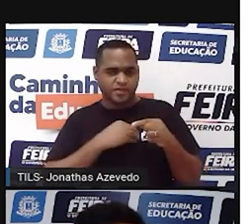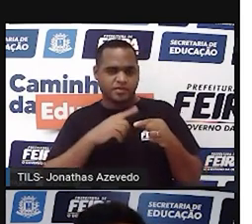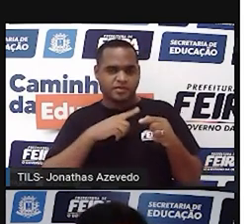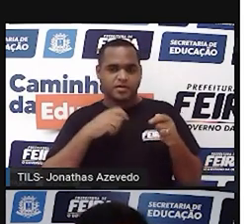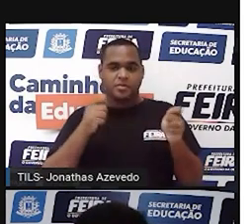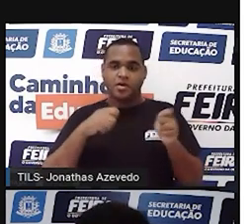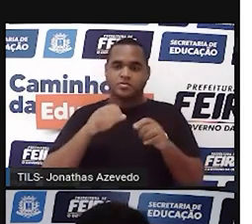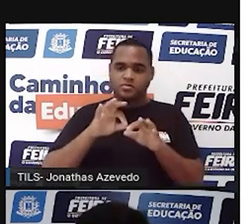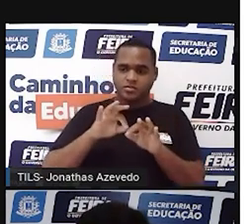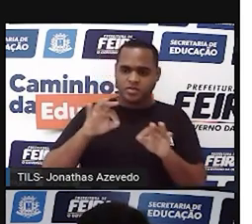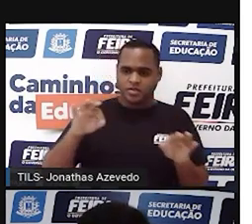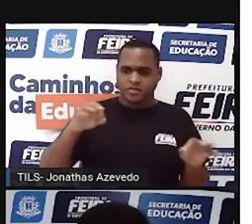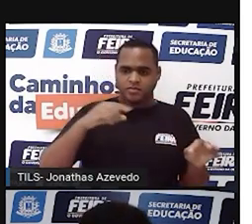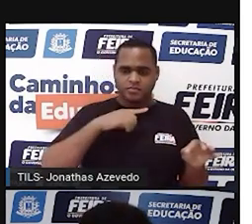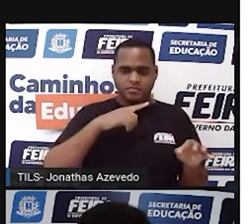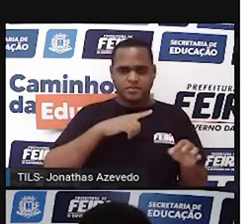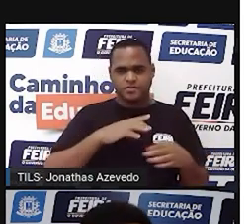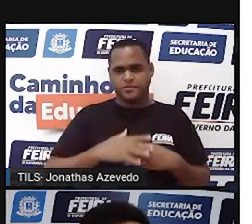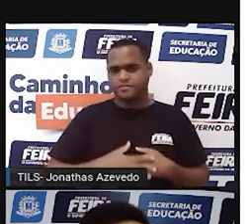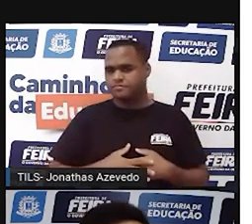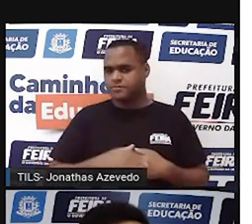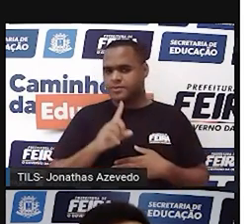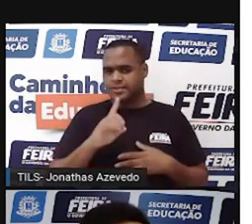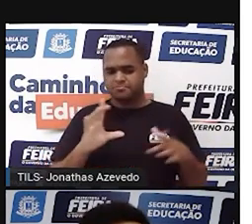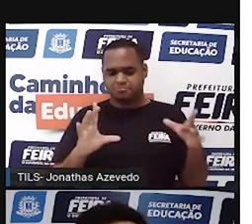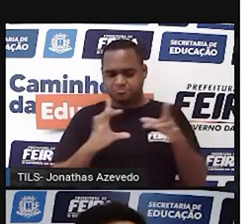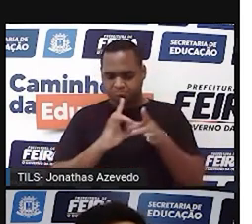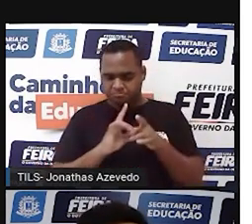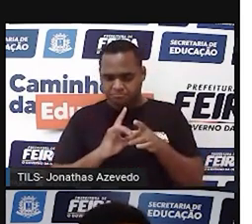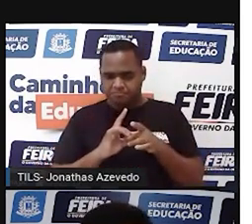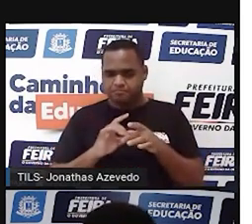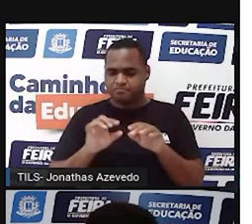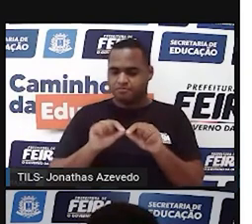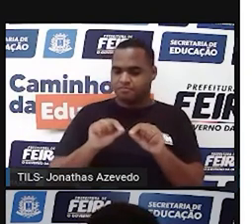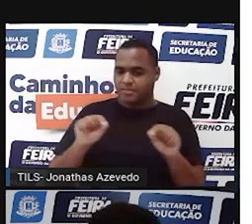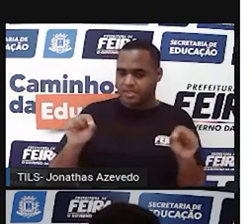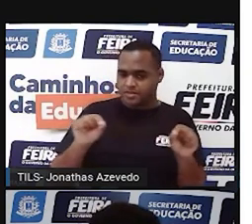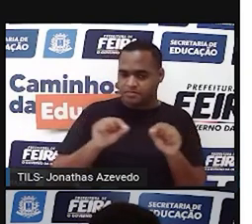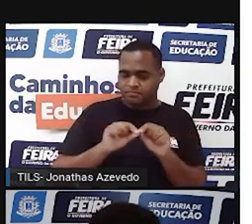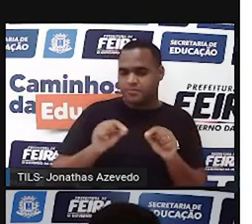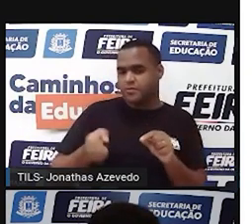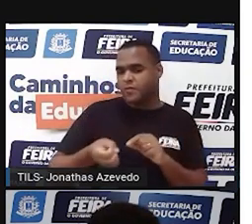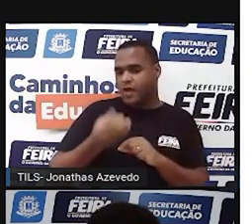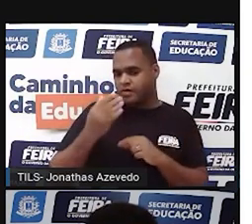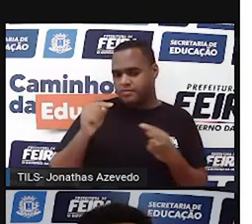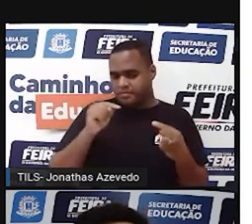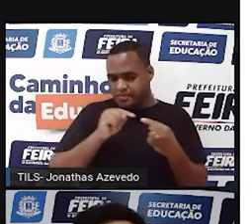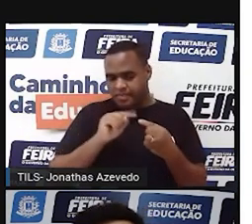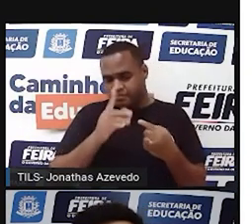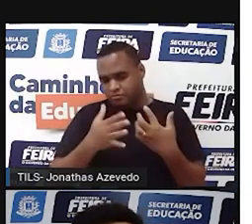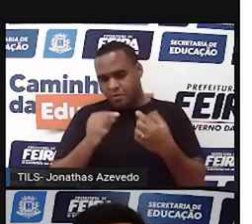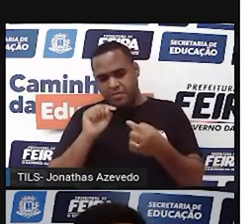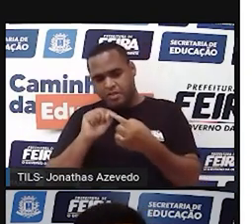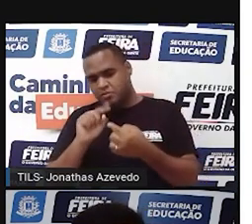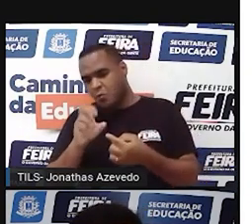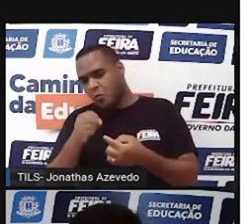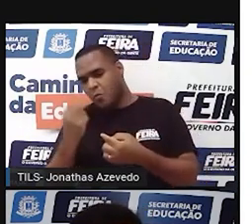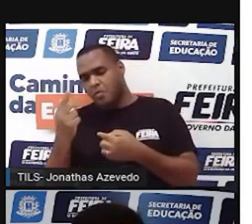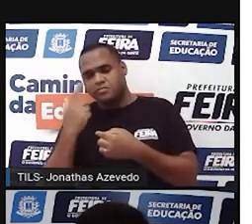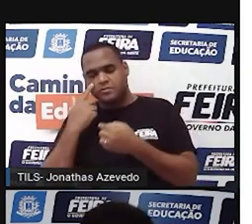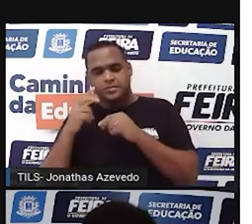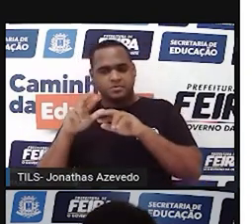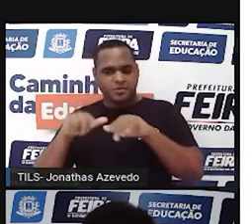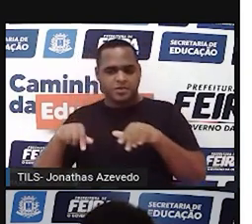ser medido. Faça relações com as unidades de medidas adequadas para cada coisa ou objeto que